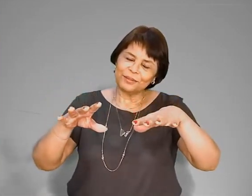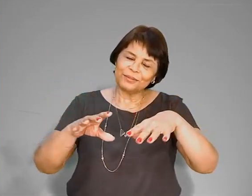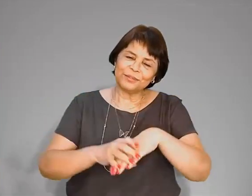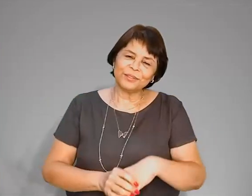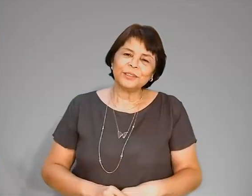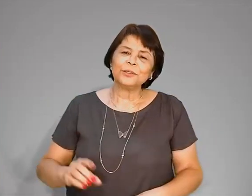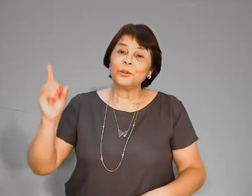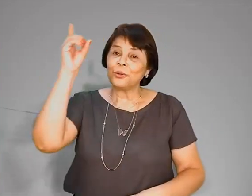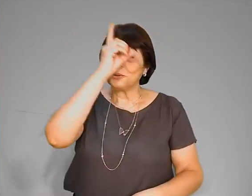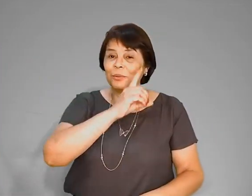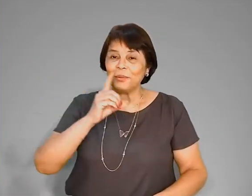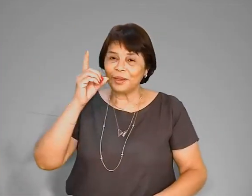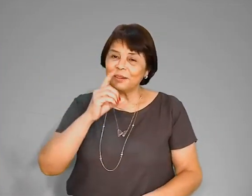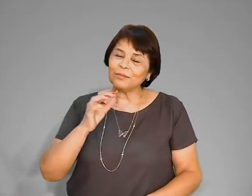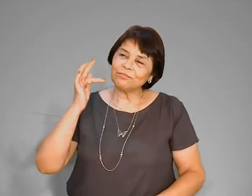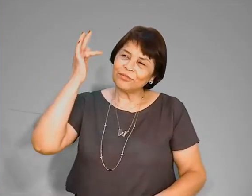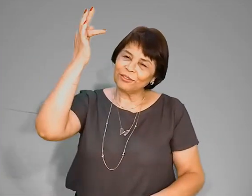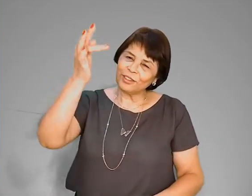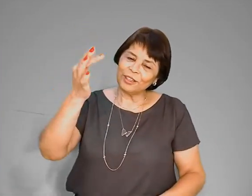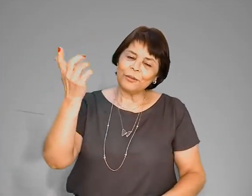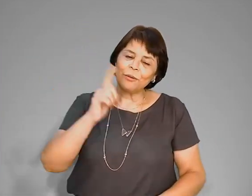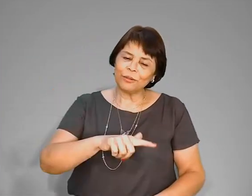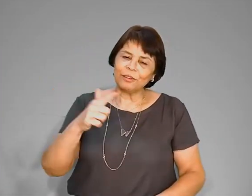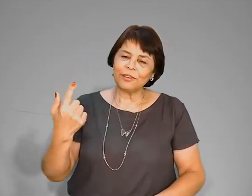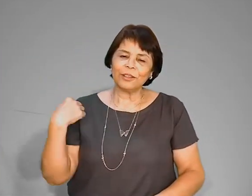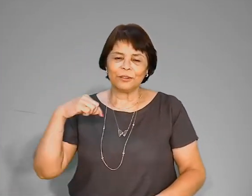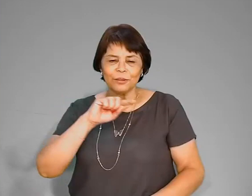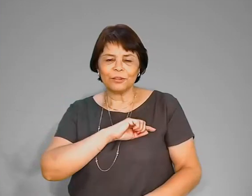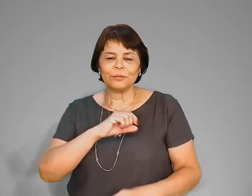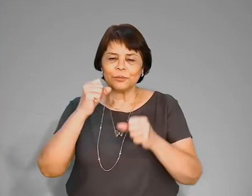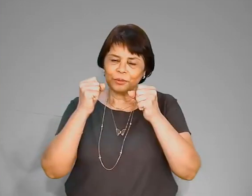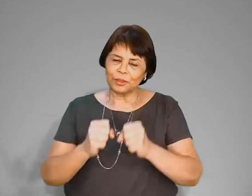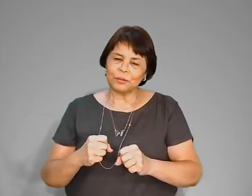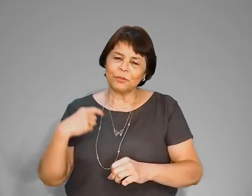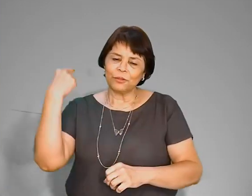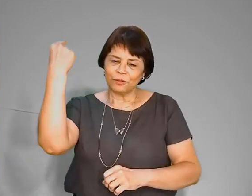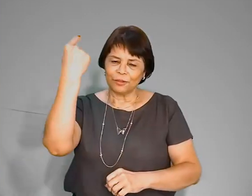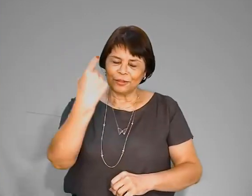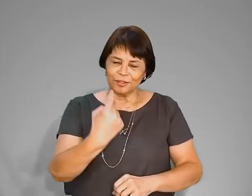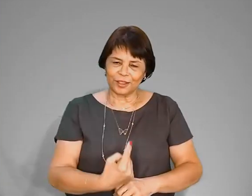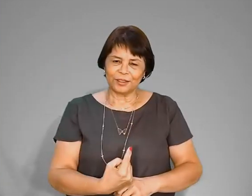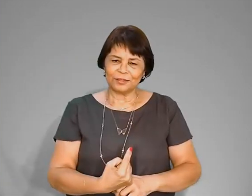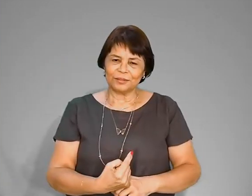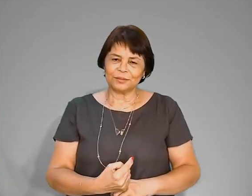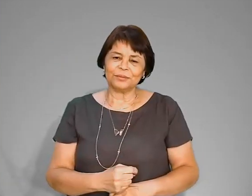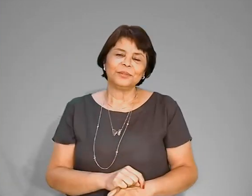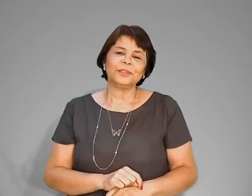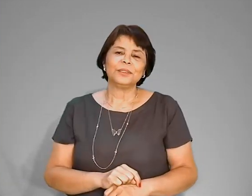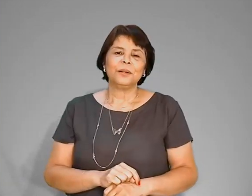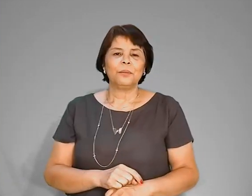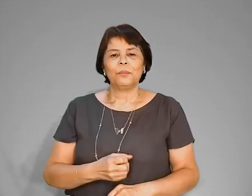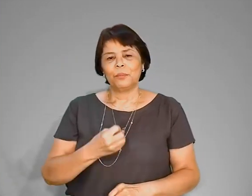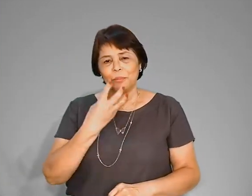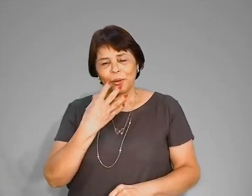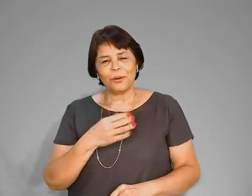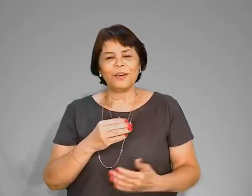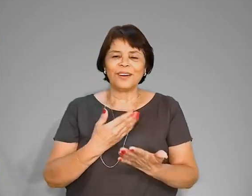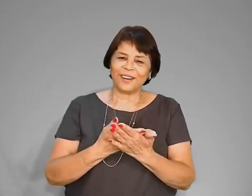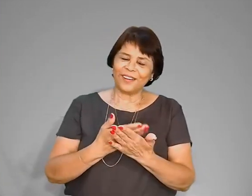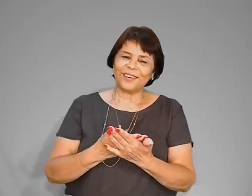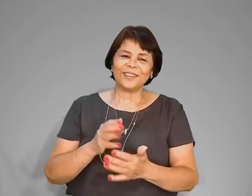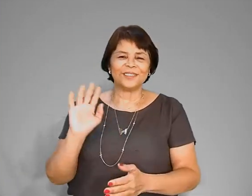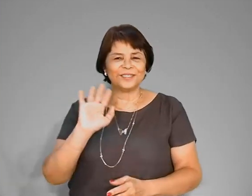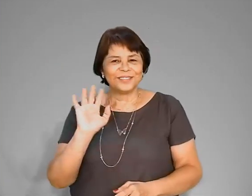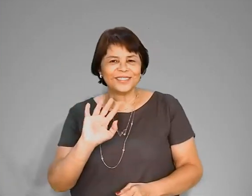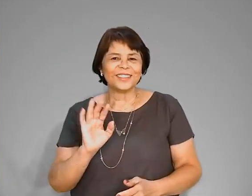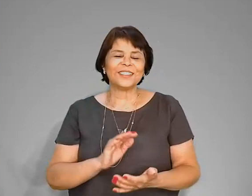que vem, a gente volta a falar sobre esse texto extraordinário. Bacana. Boa aula, professor. Boa aula, aluno. Vamos discutir, vamos aproveitar